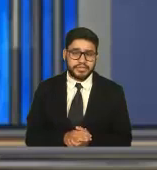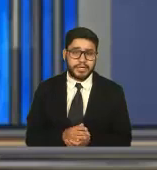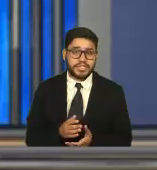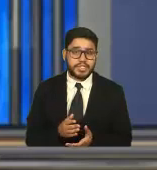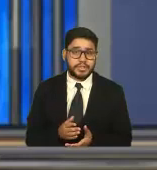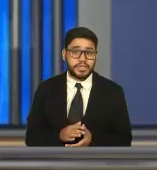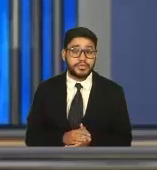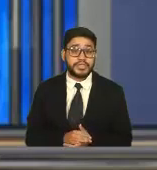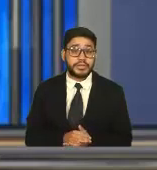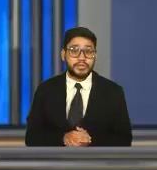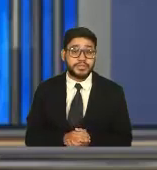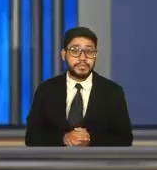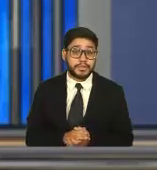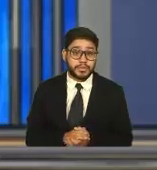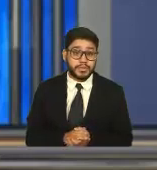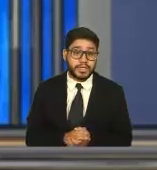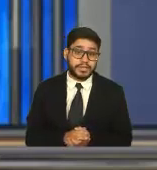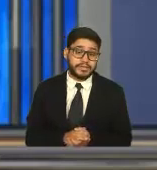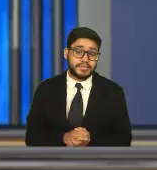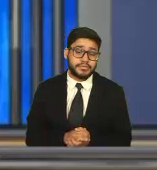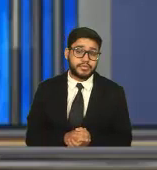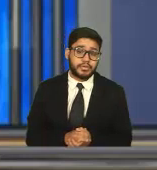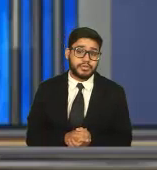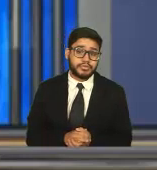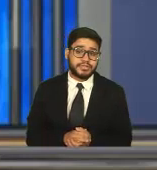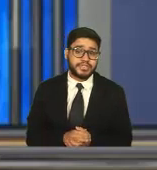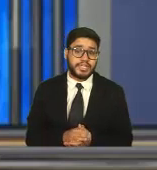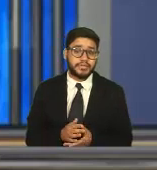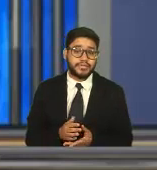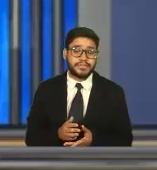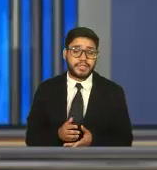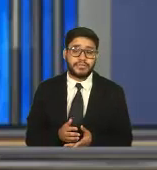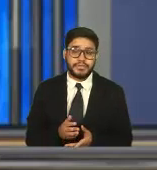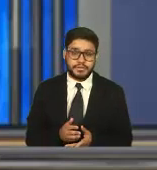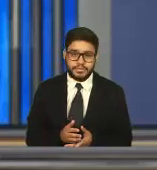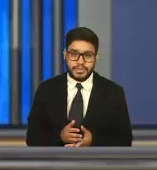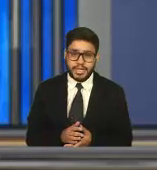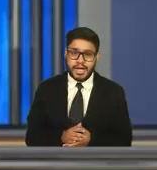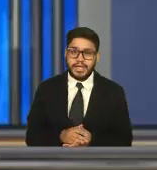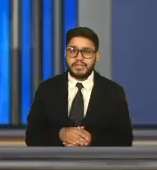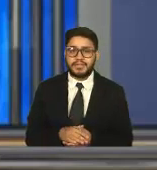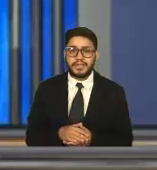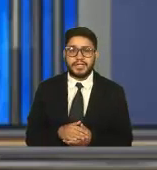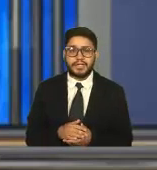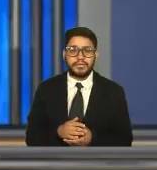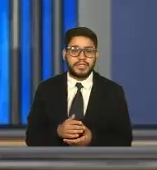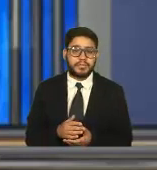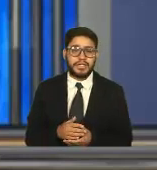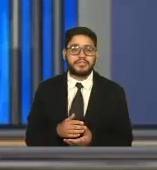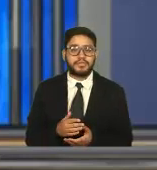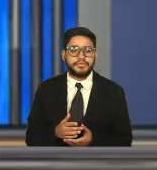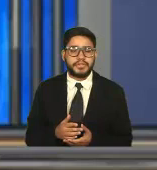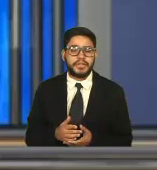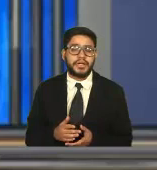e que coisa mais linda um rinoceronte Branco nasceu no zoológico San Diego nos Estados Unidos além de ser a